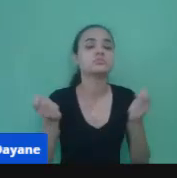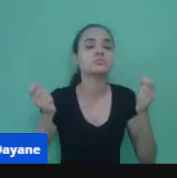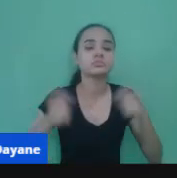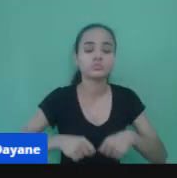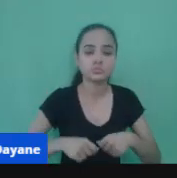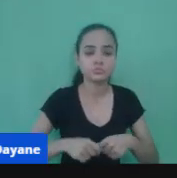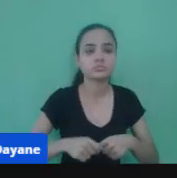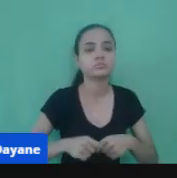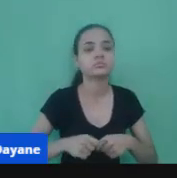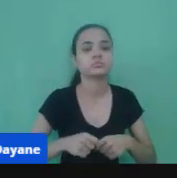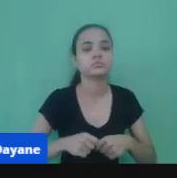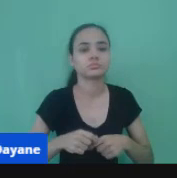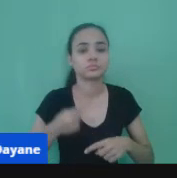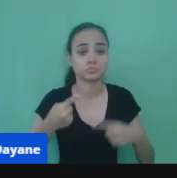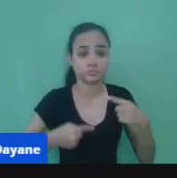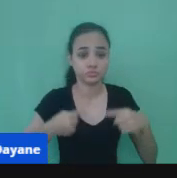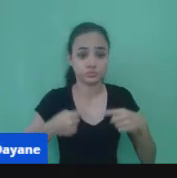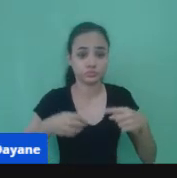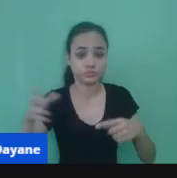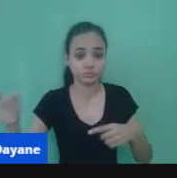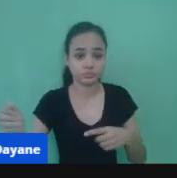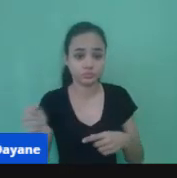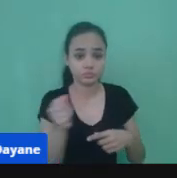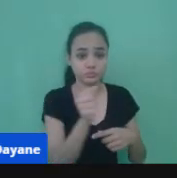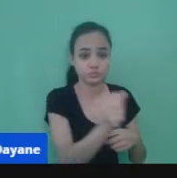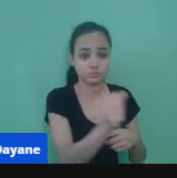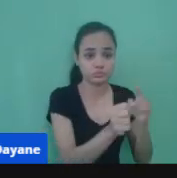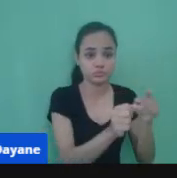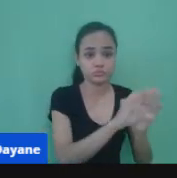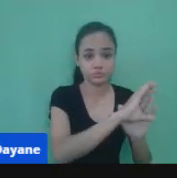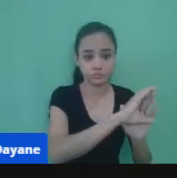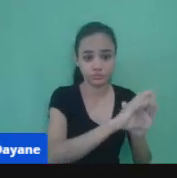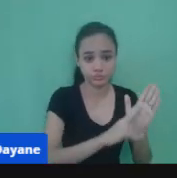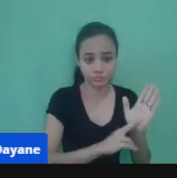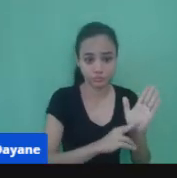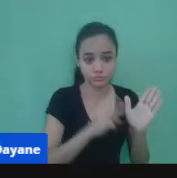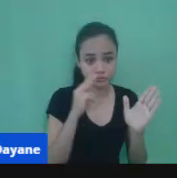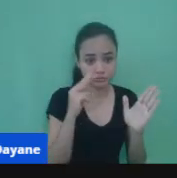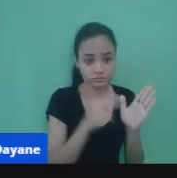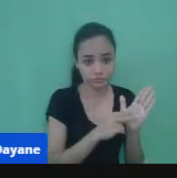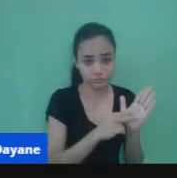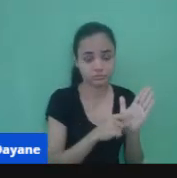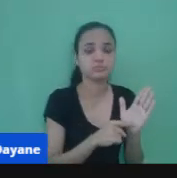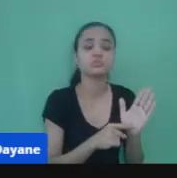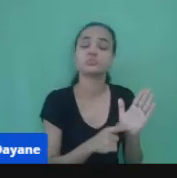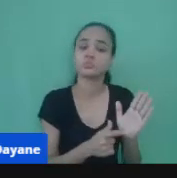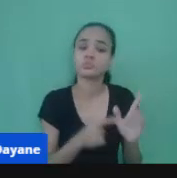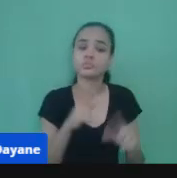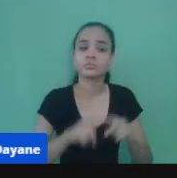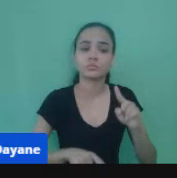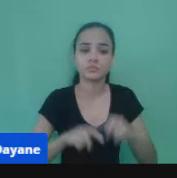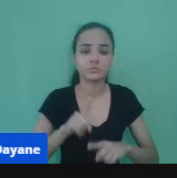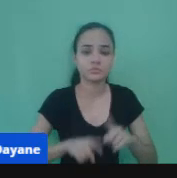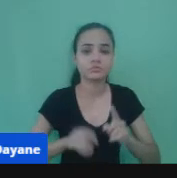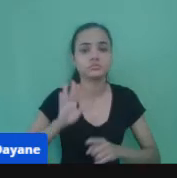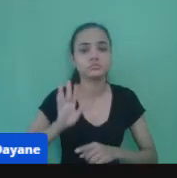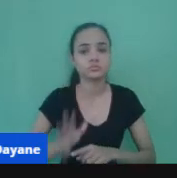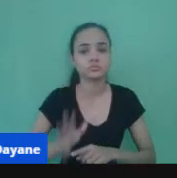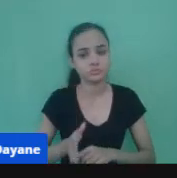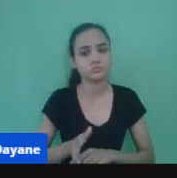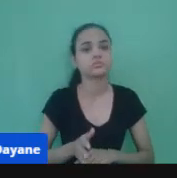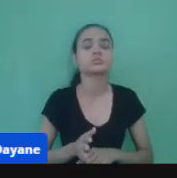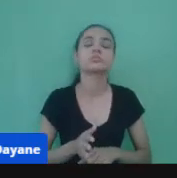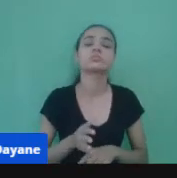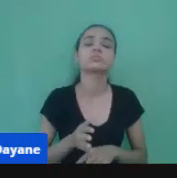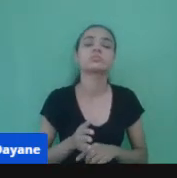em discussões previstas no currículo, né, por meio de ferramentas que já fazem parte do seu dia a dia. O texto introdutório